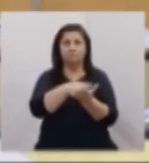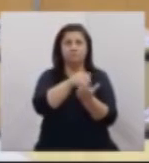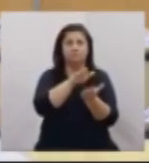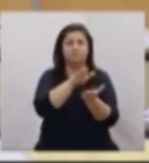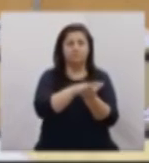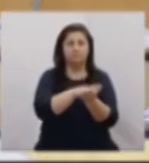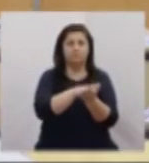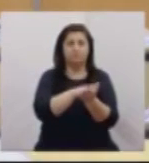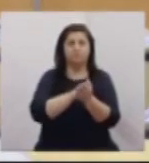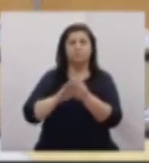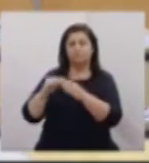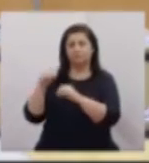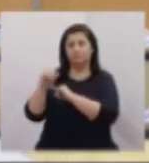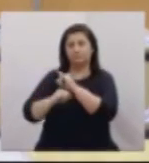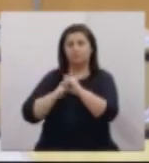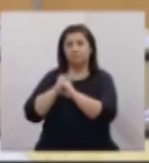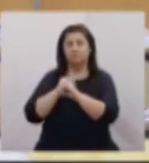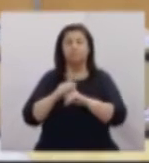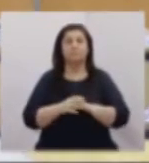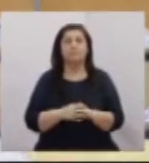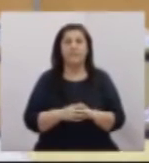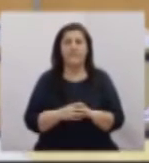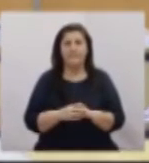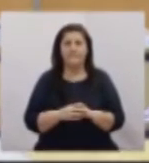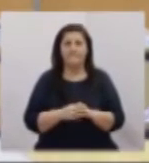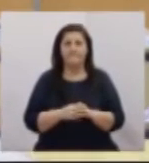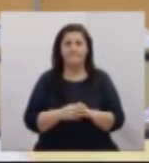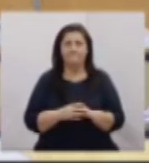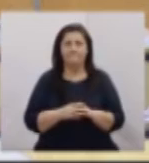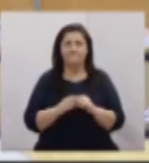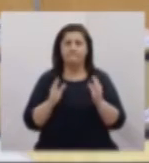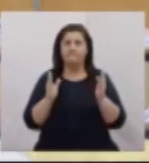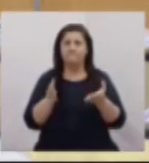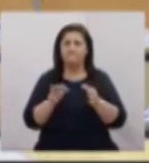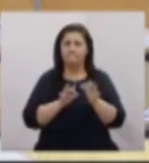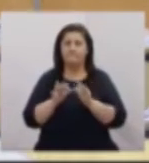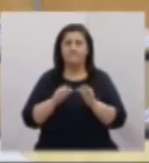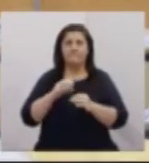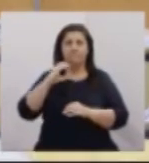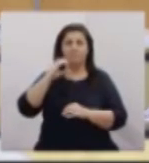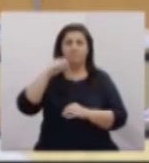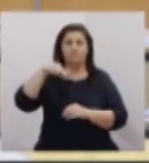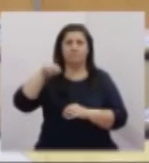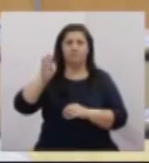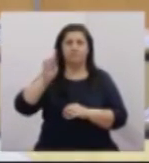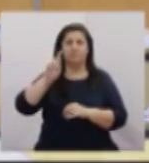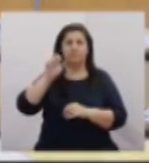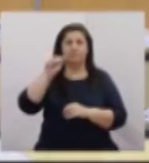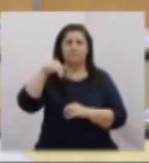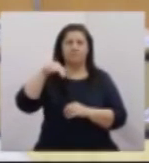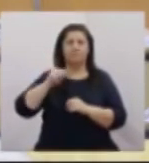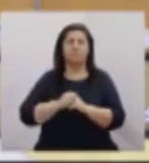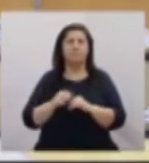por meio eletrônico, na forma definida pelo CONTRAN, considerando ainda que todas as infrações que